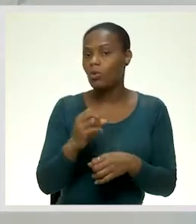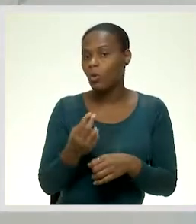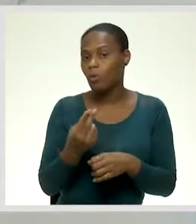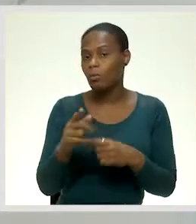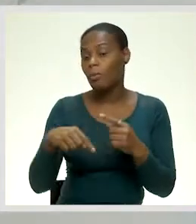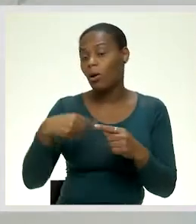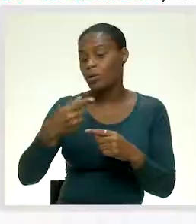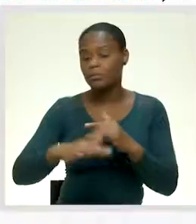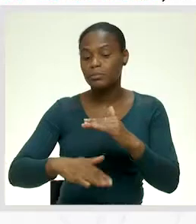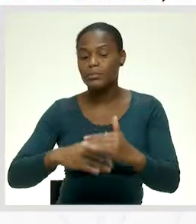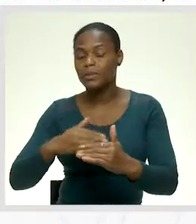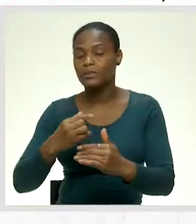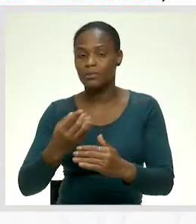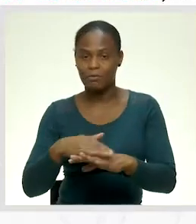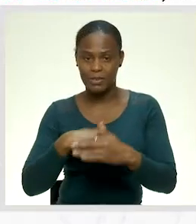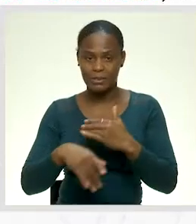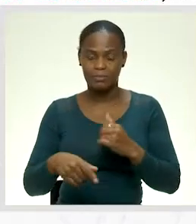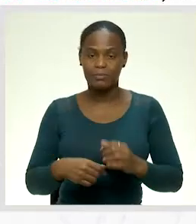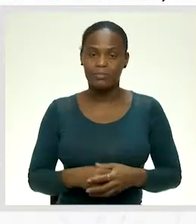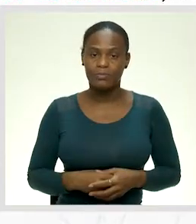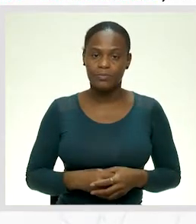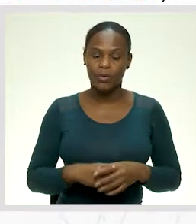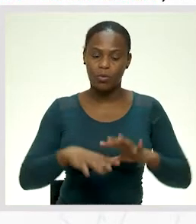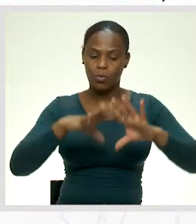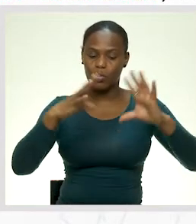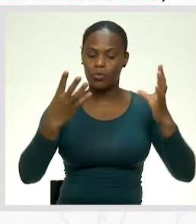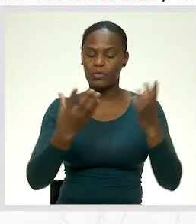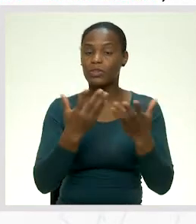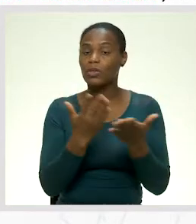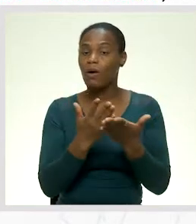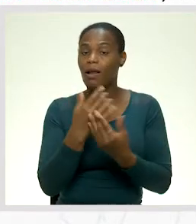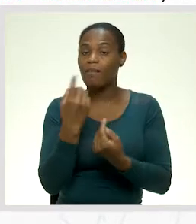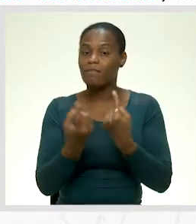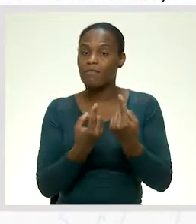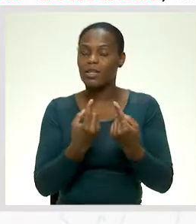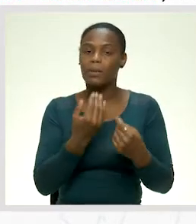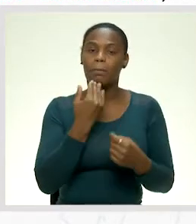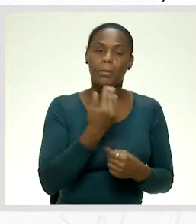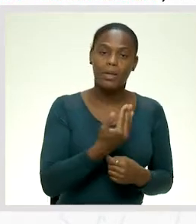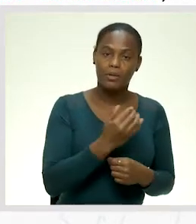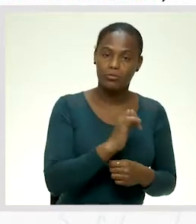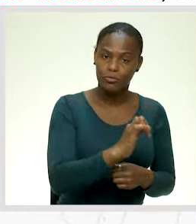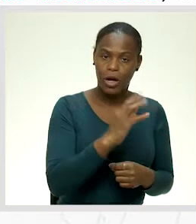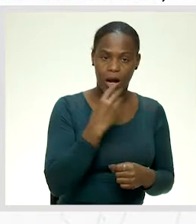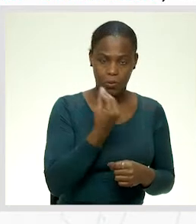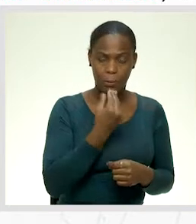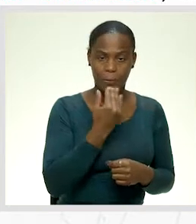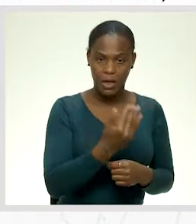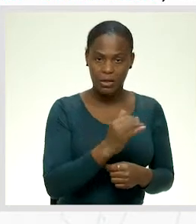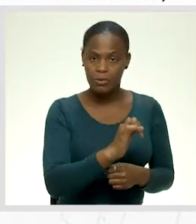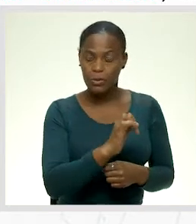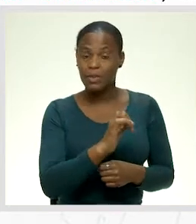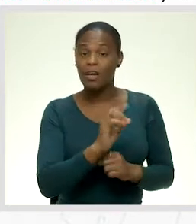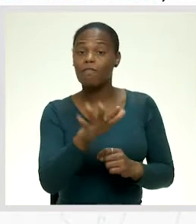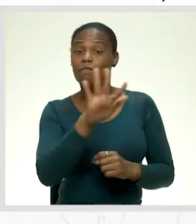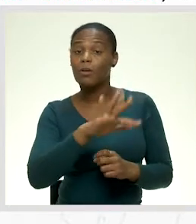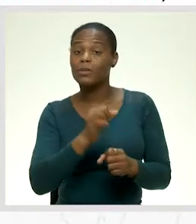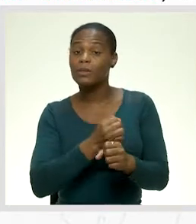a ser dado. No universo escolar, muitas vezes é requerido aos estudantes que, em forma de trabalho